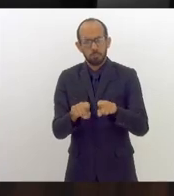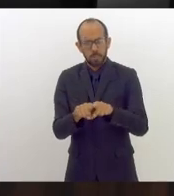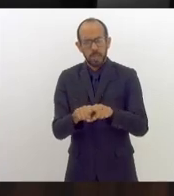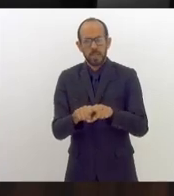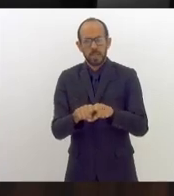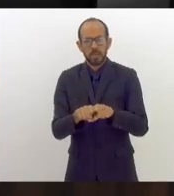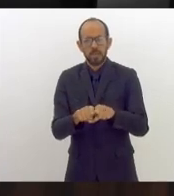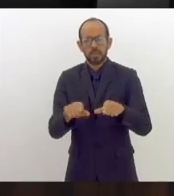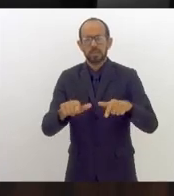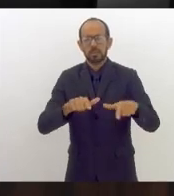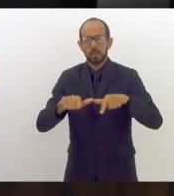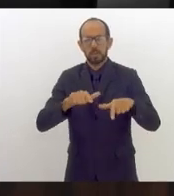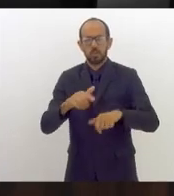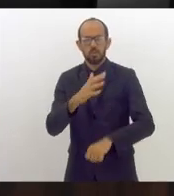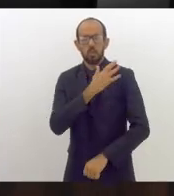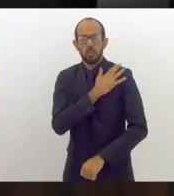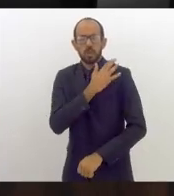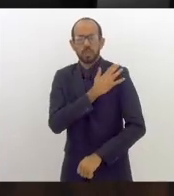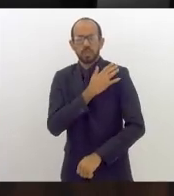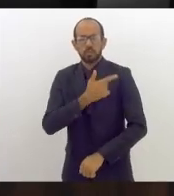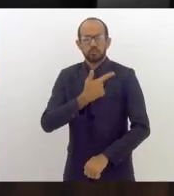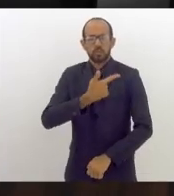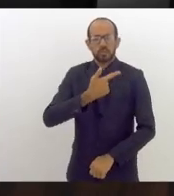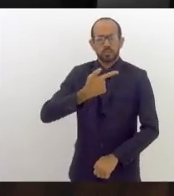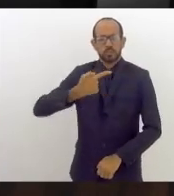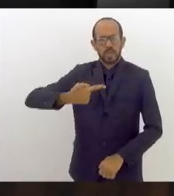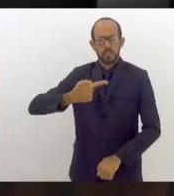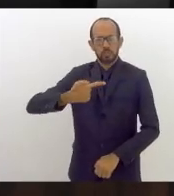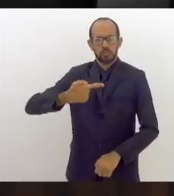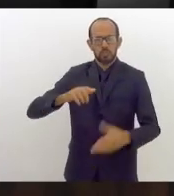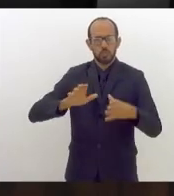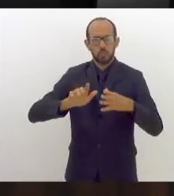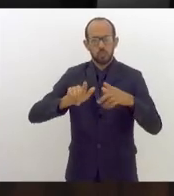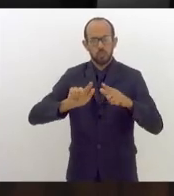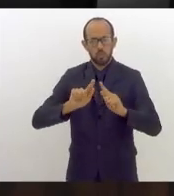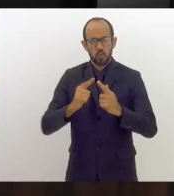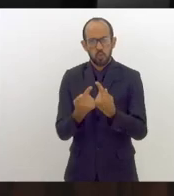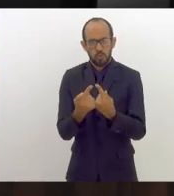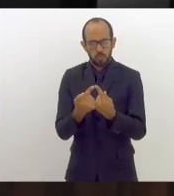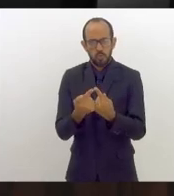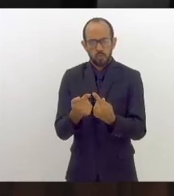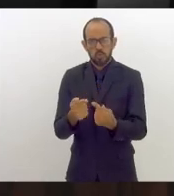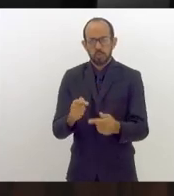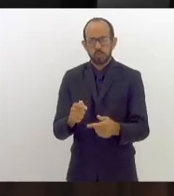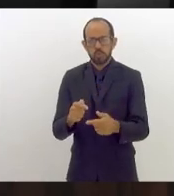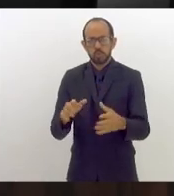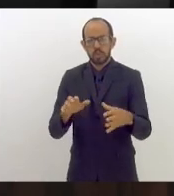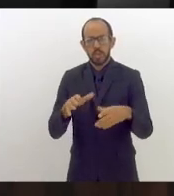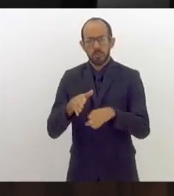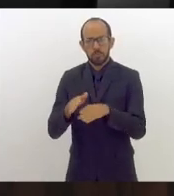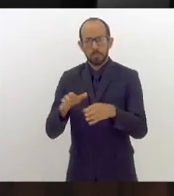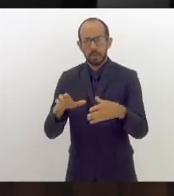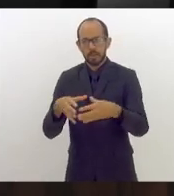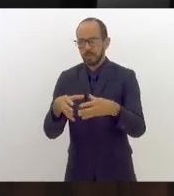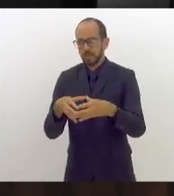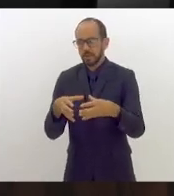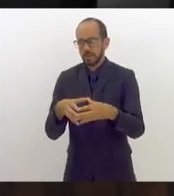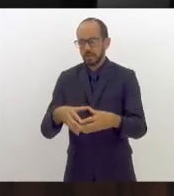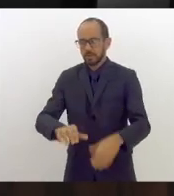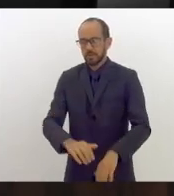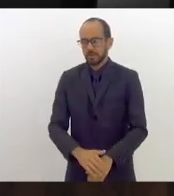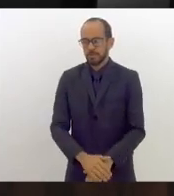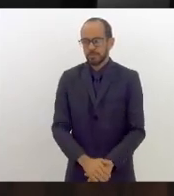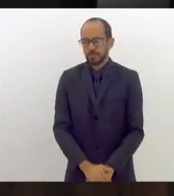cargo de comandante do vigésimo sétimo grupo de artilharia de campanha em Ijuí Rio Grande do Sul do